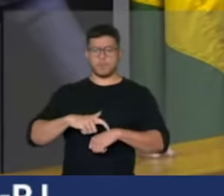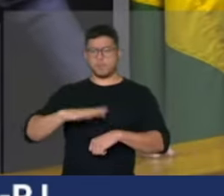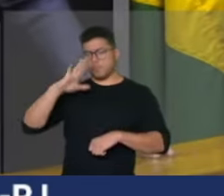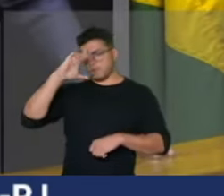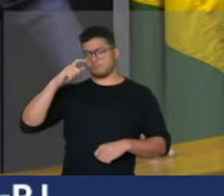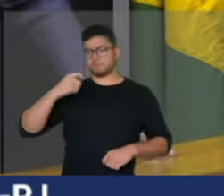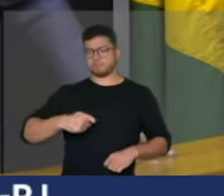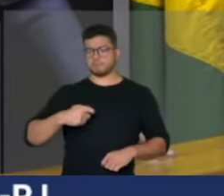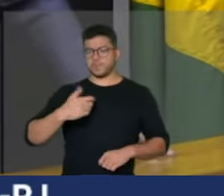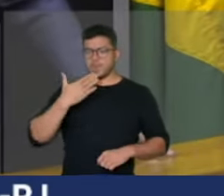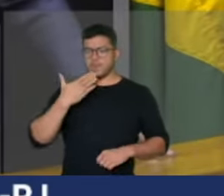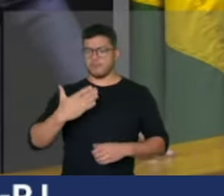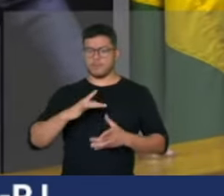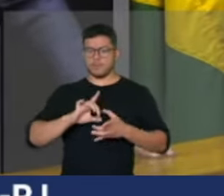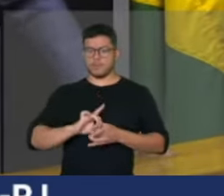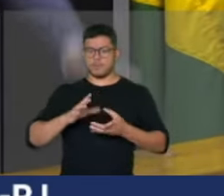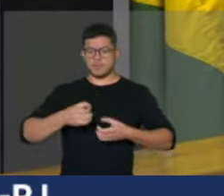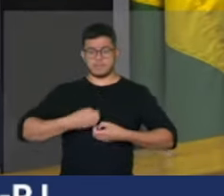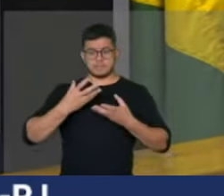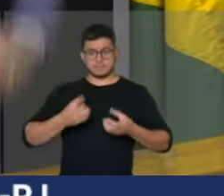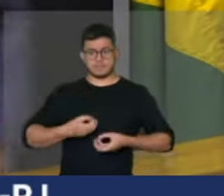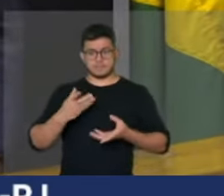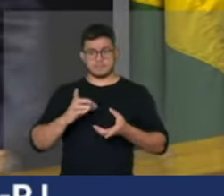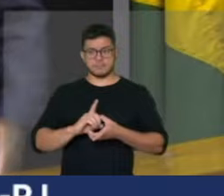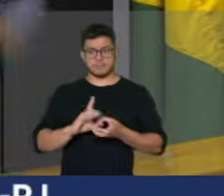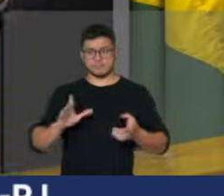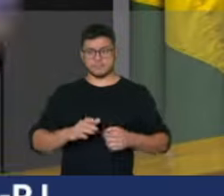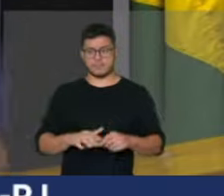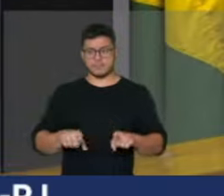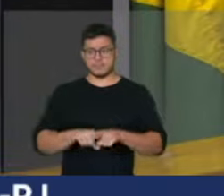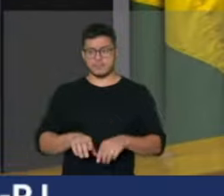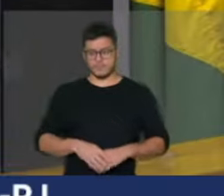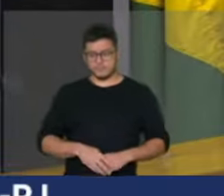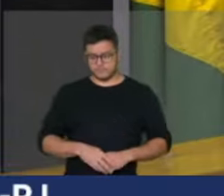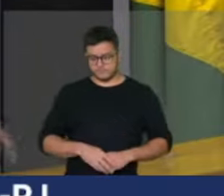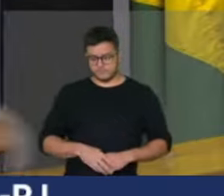defendiam a liberdade de expressão e a democracia. Pura hipocrisia. Obrigado.